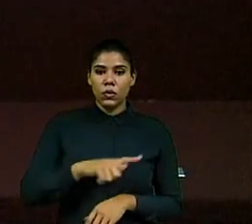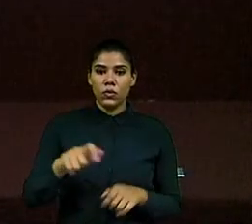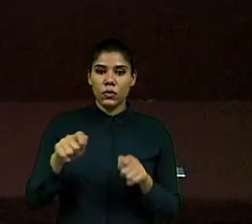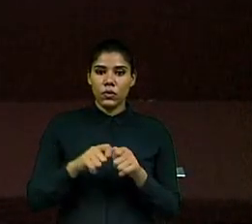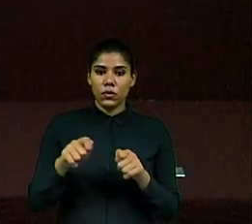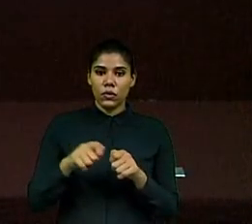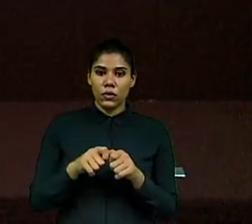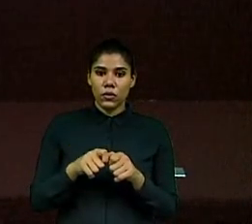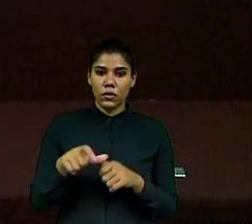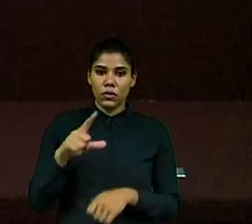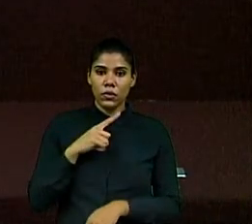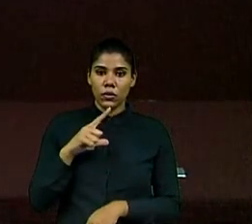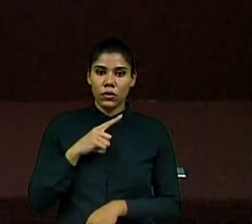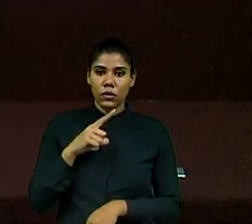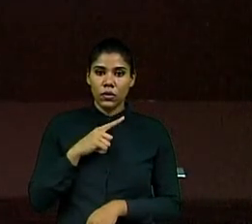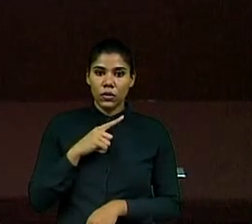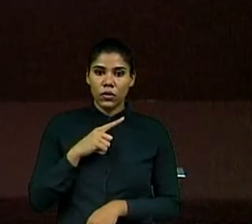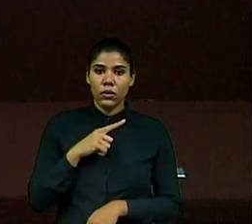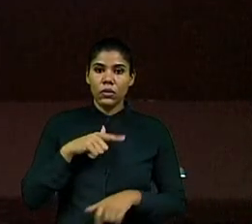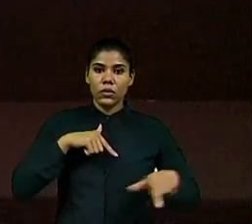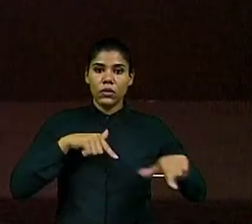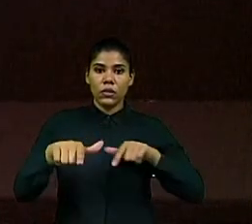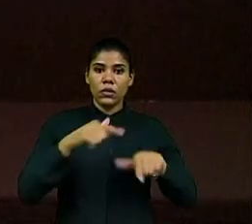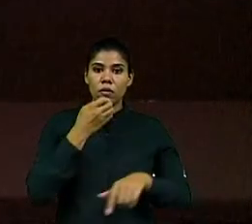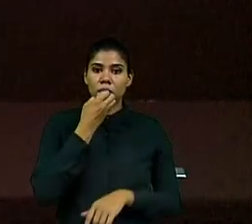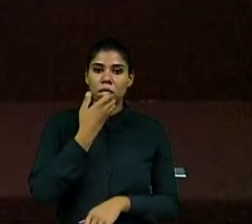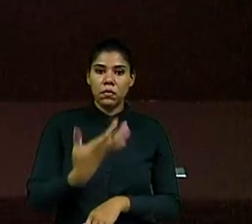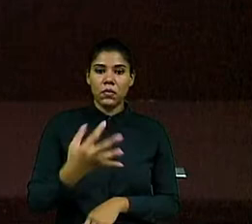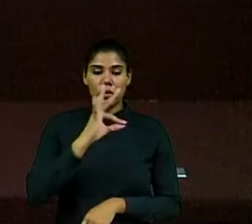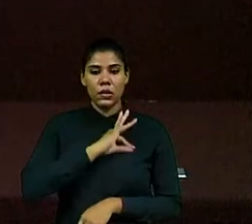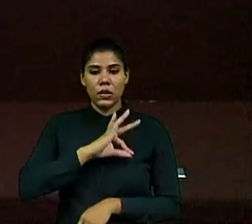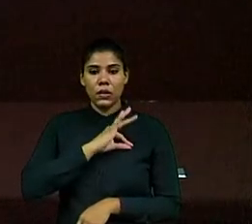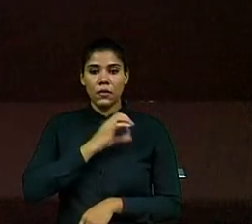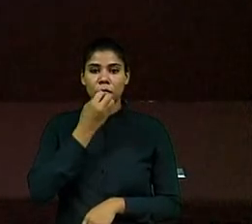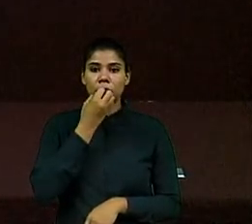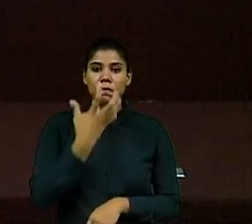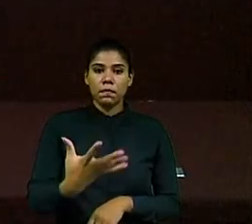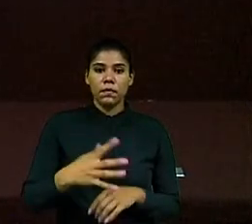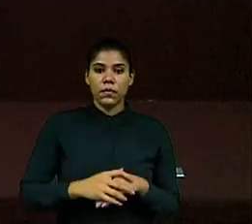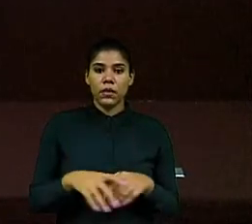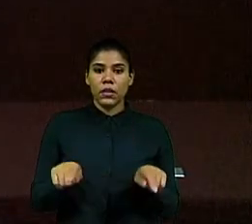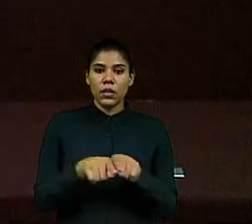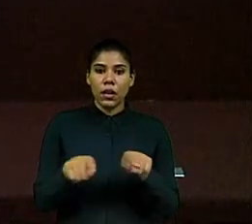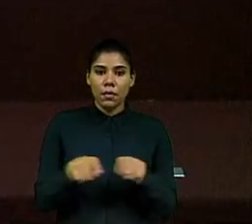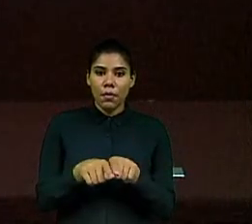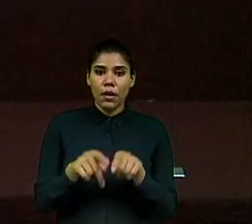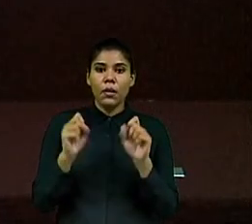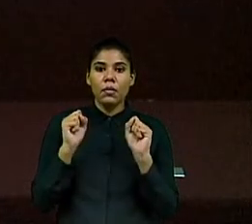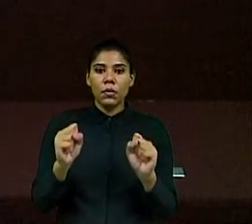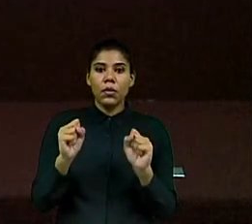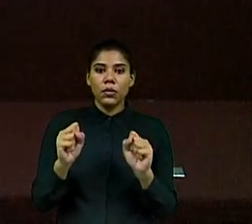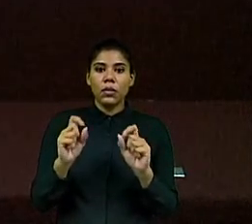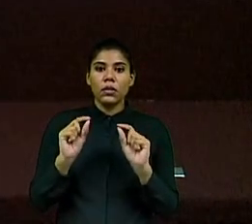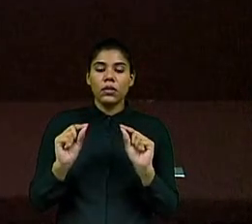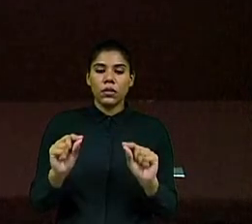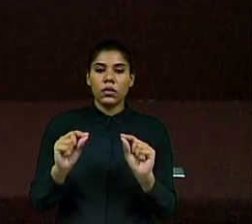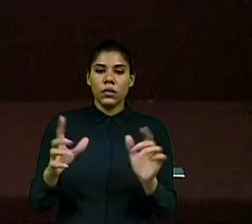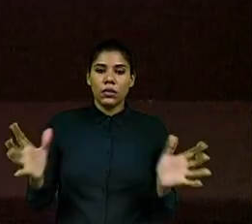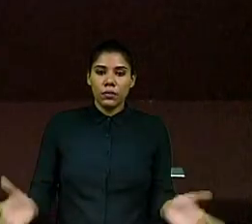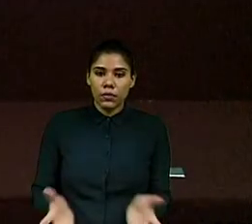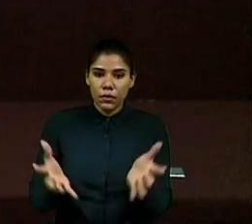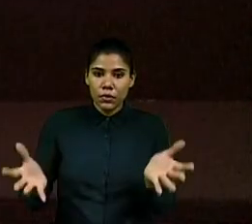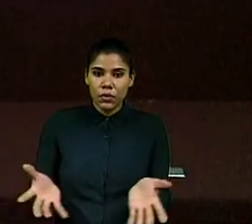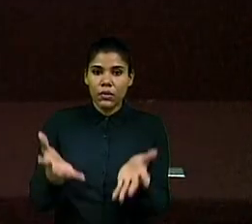mantendo com ótimas condições de trabalho salariais né E podendo proporcionar transformação social